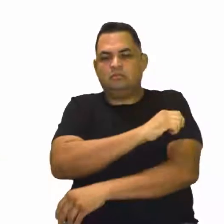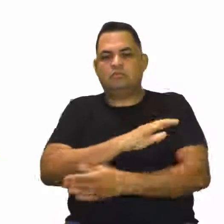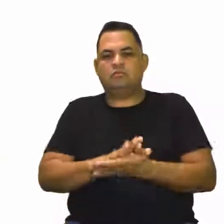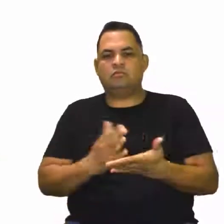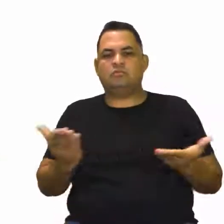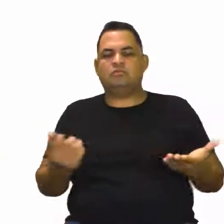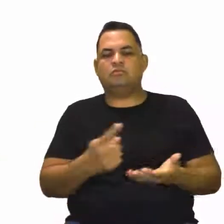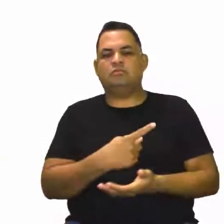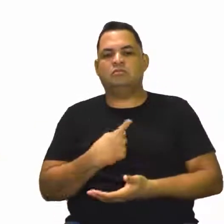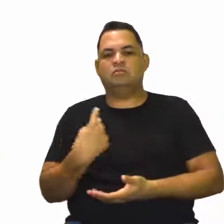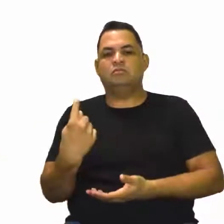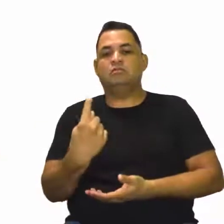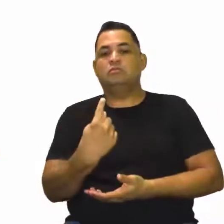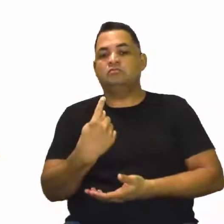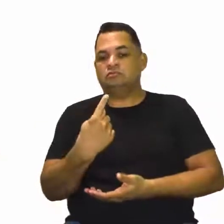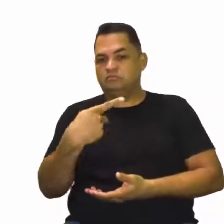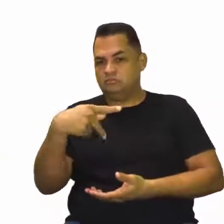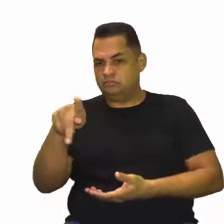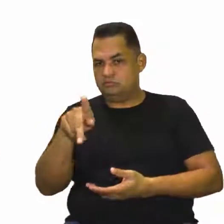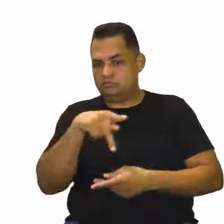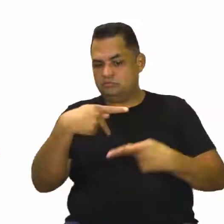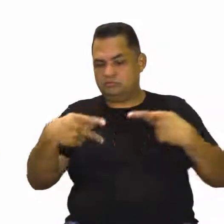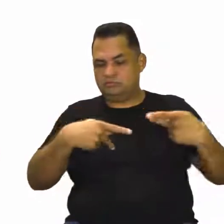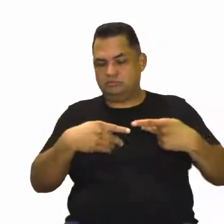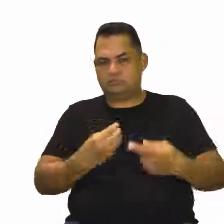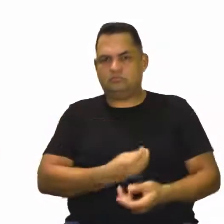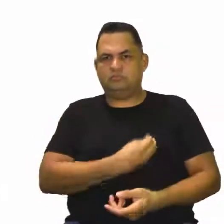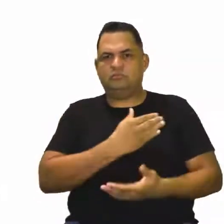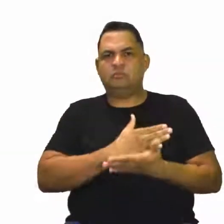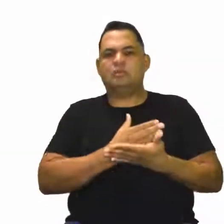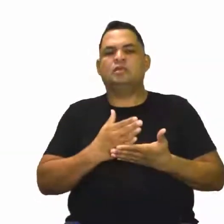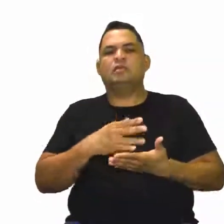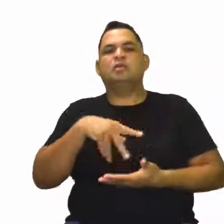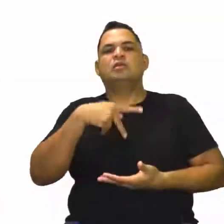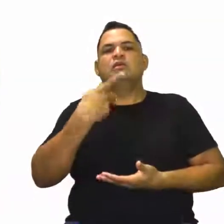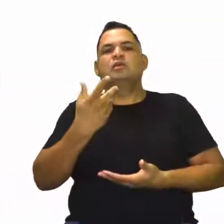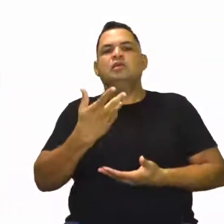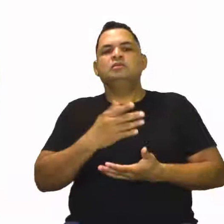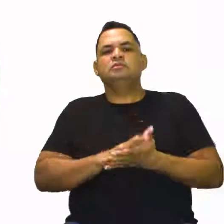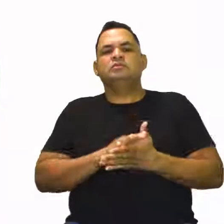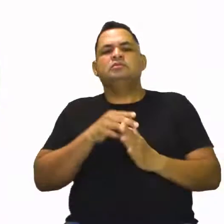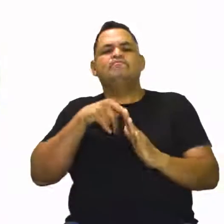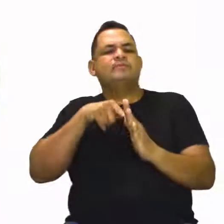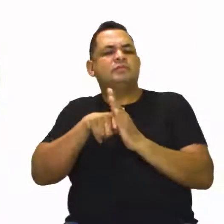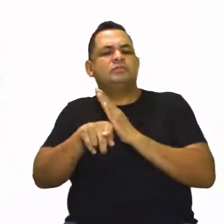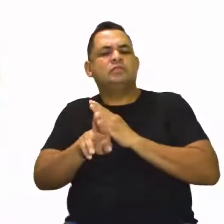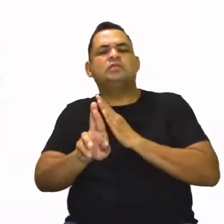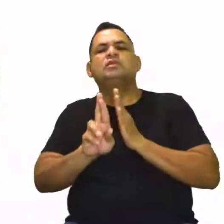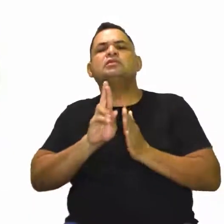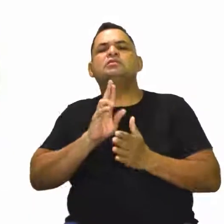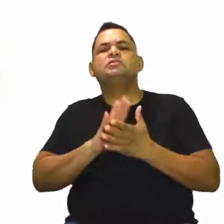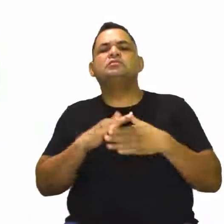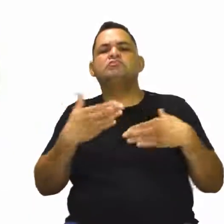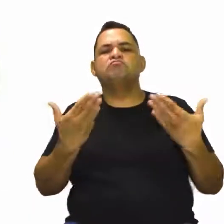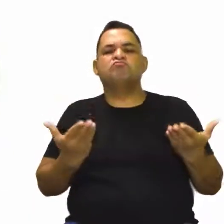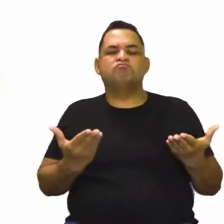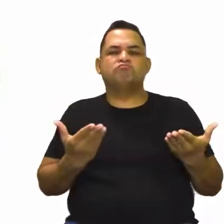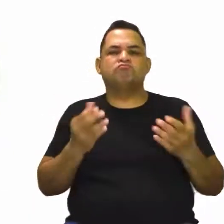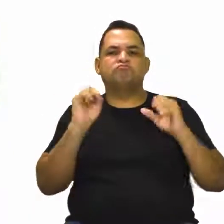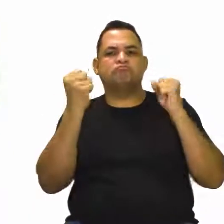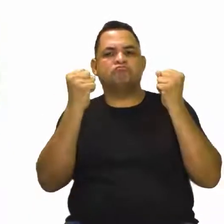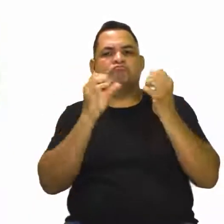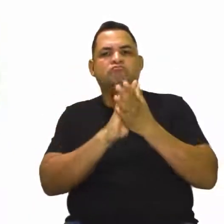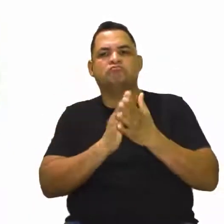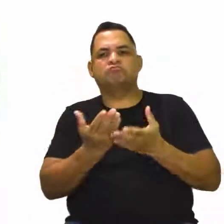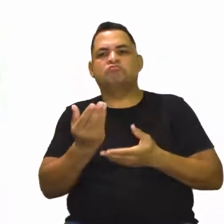no caso, no seu projeto de vida. Então, vamos começar falando aqui vamos problematizar aqui um pouquinho, né, sobre a